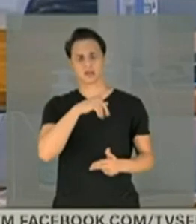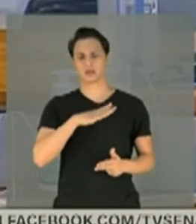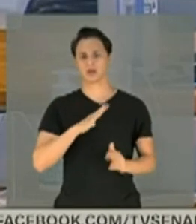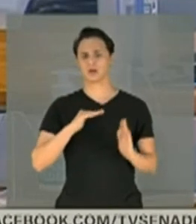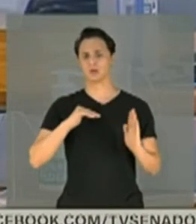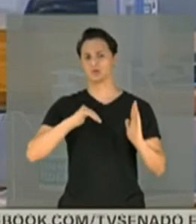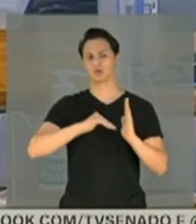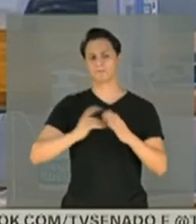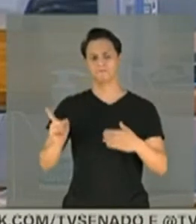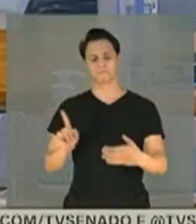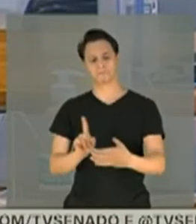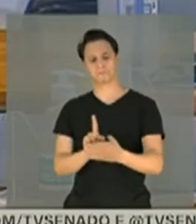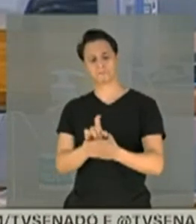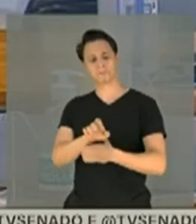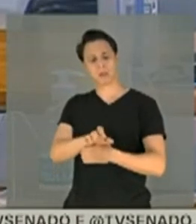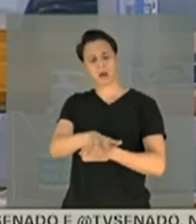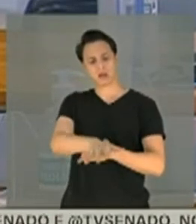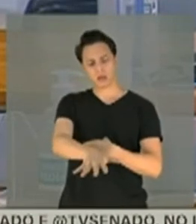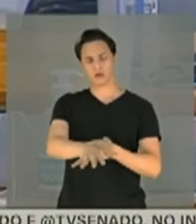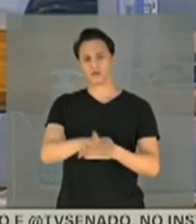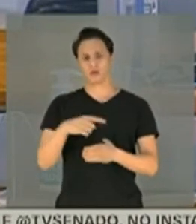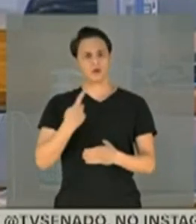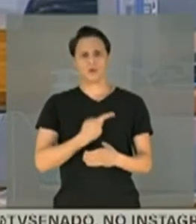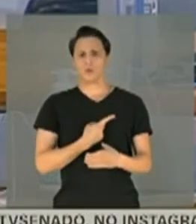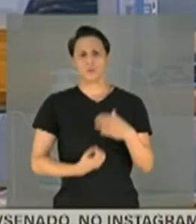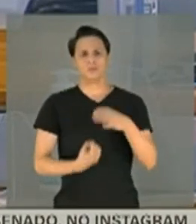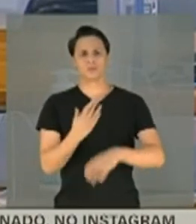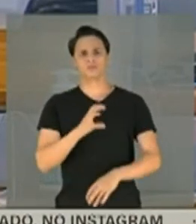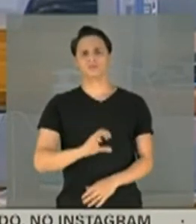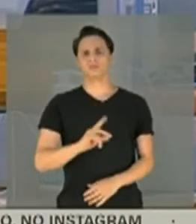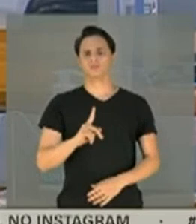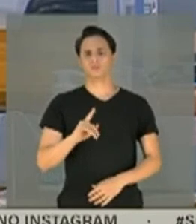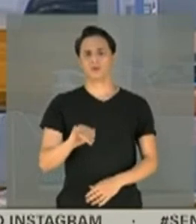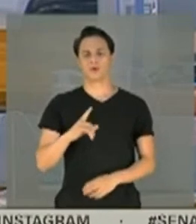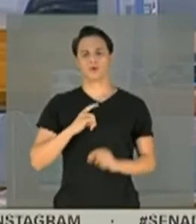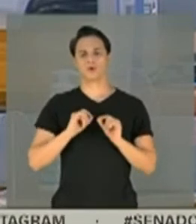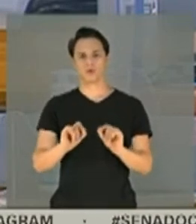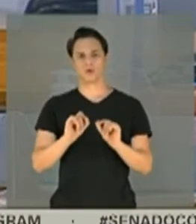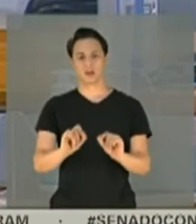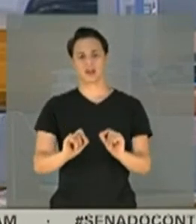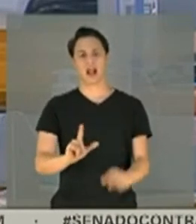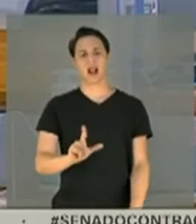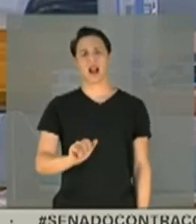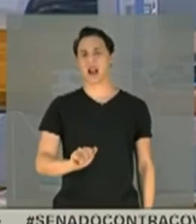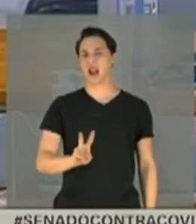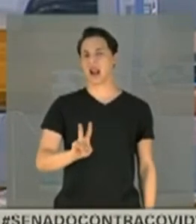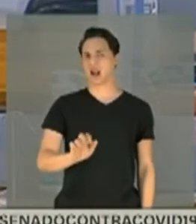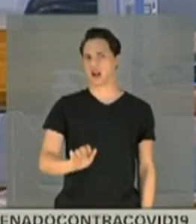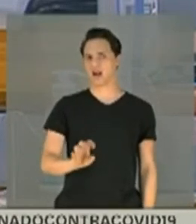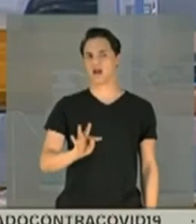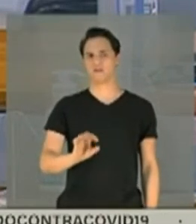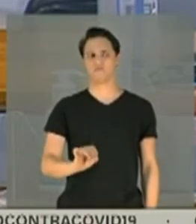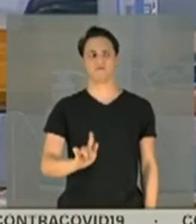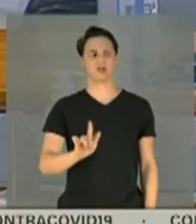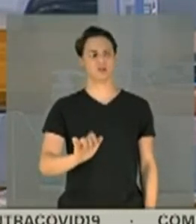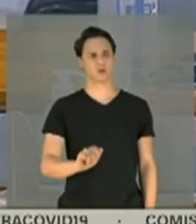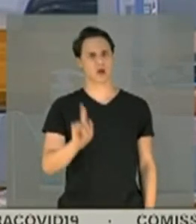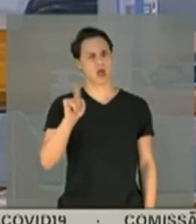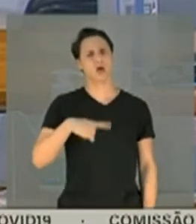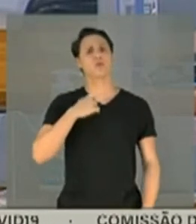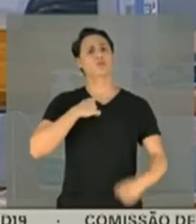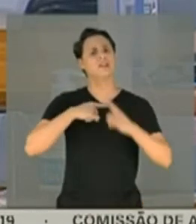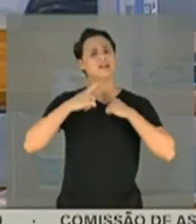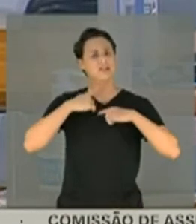Senado, por não fazermos uma CPI da lava-toga, que é algo que é um